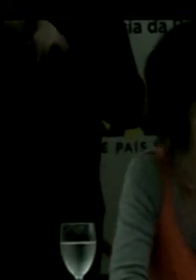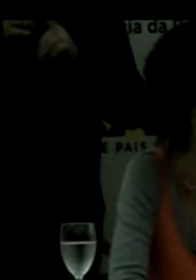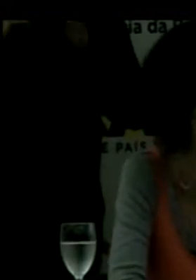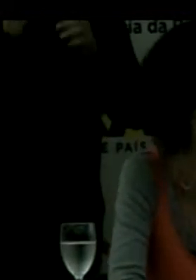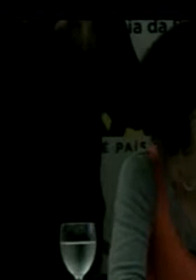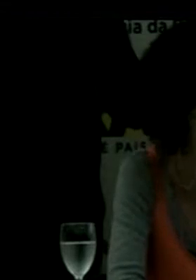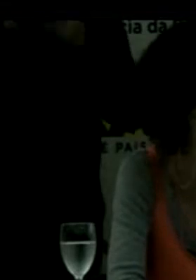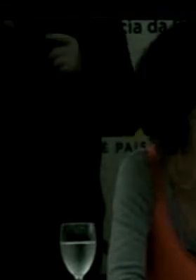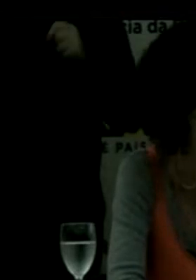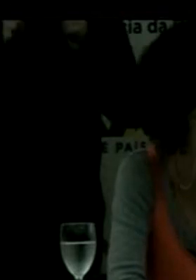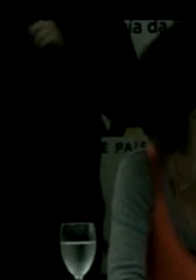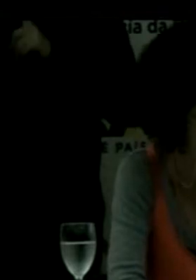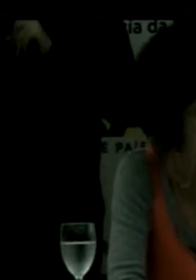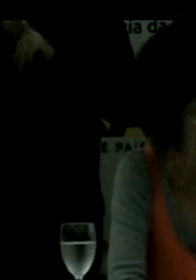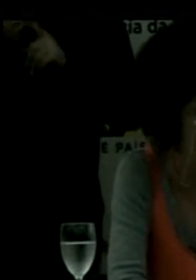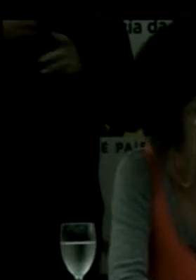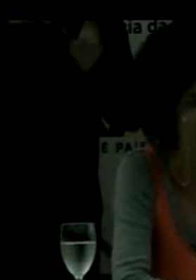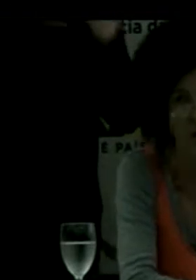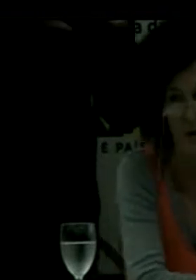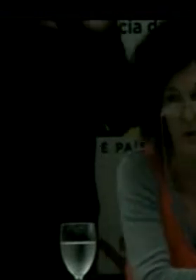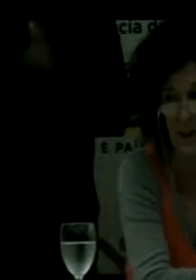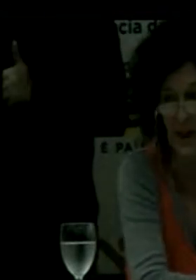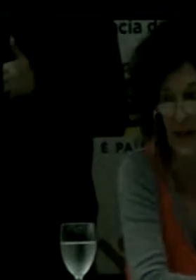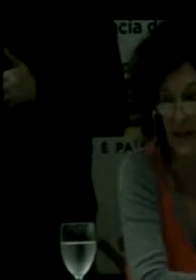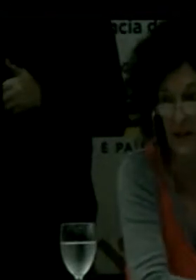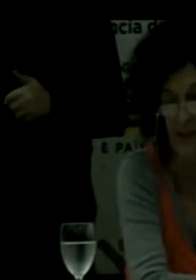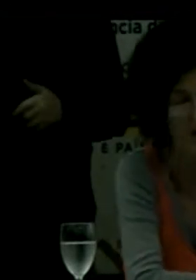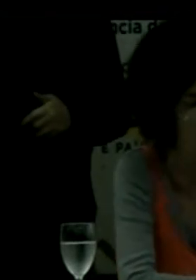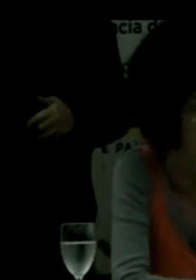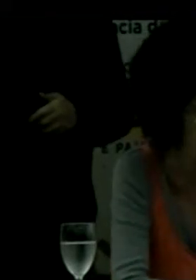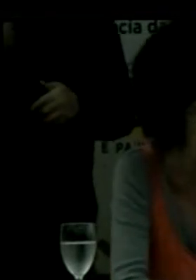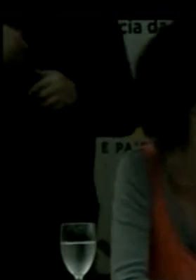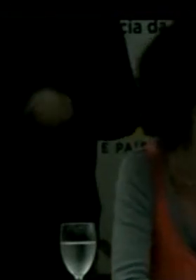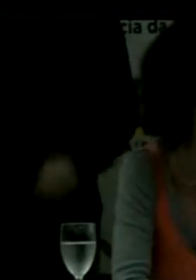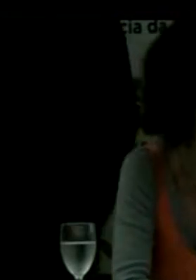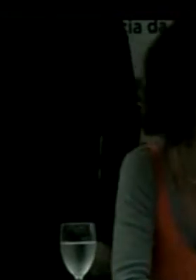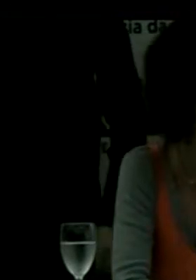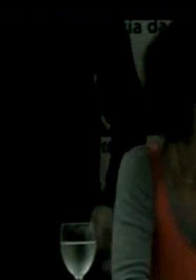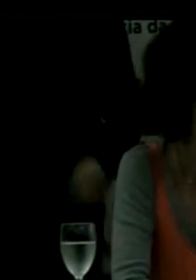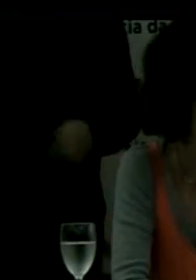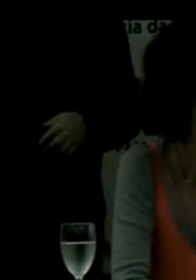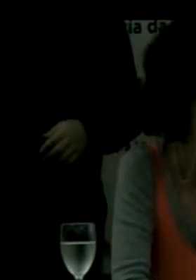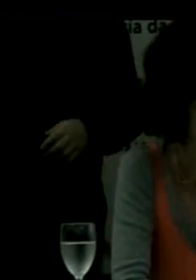controle social por dentro dele. Agora, as ações priorizadas é mais curtinho,